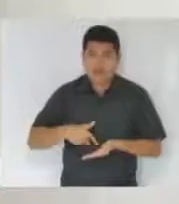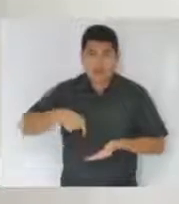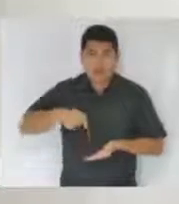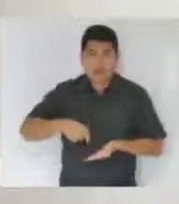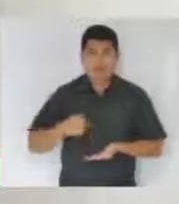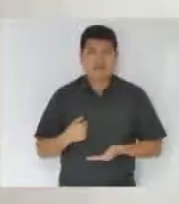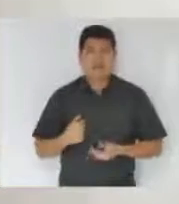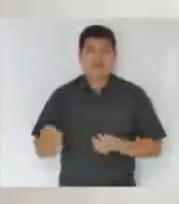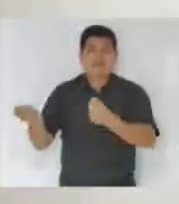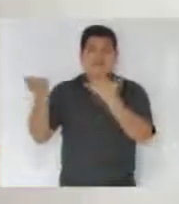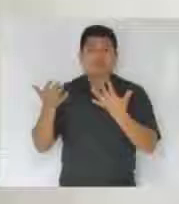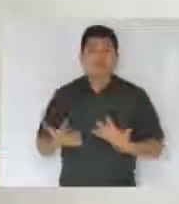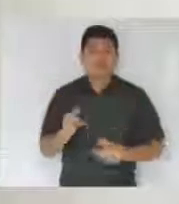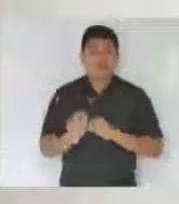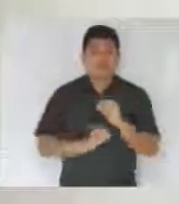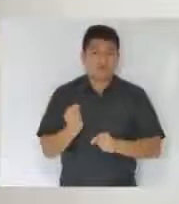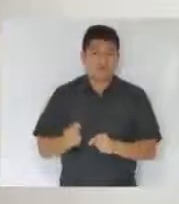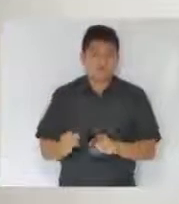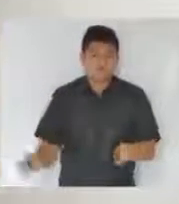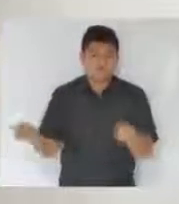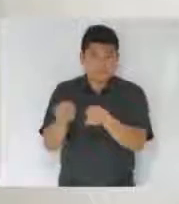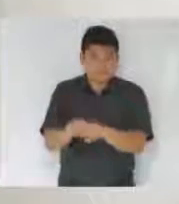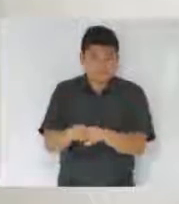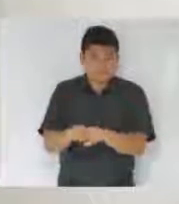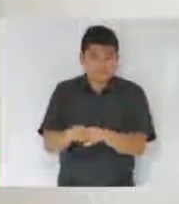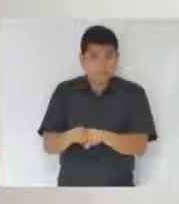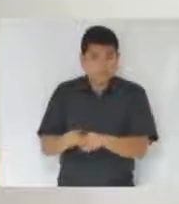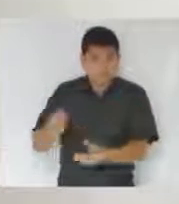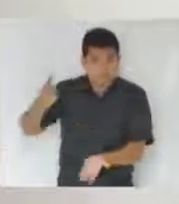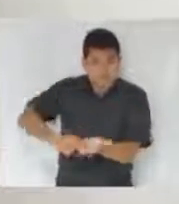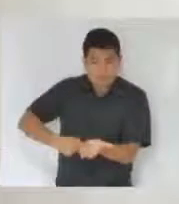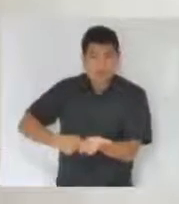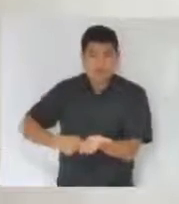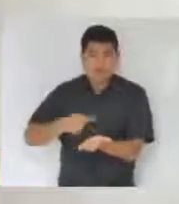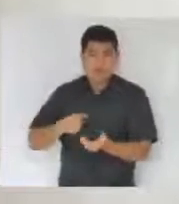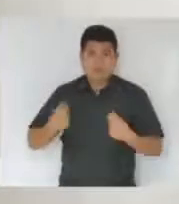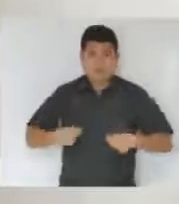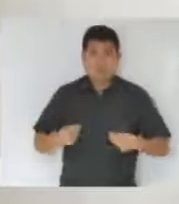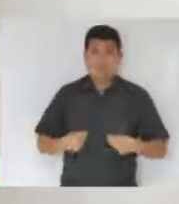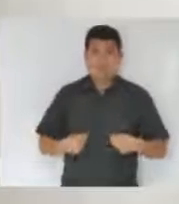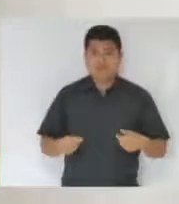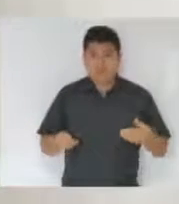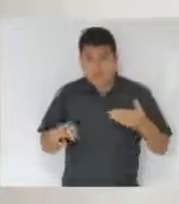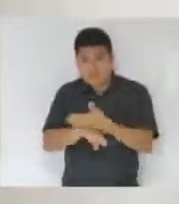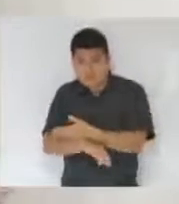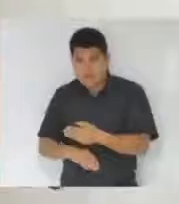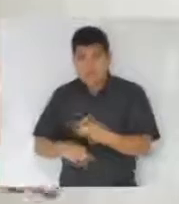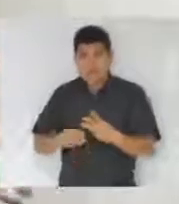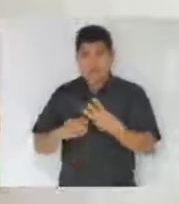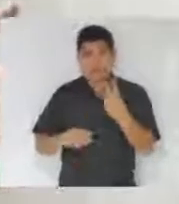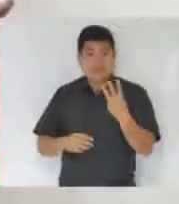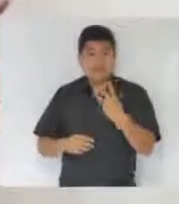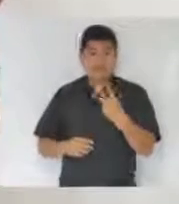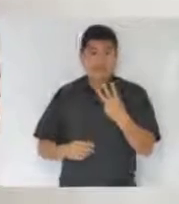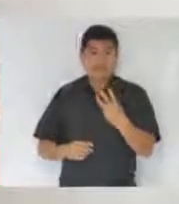esses convênios, deputada Luciane, tem que passar 3 vezes pelo governador para assinar. Que burocracia é essa?